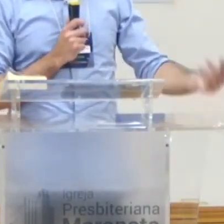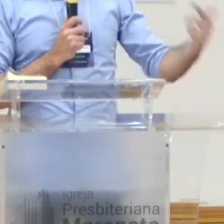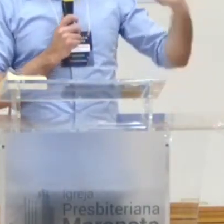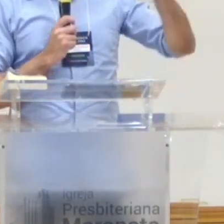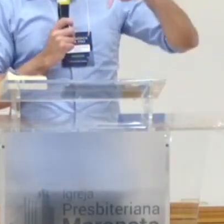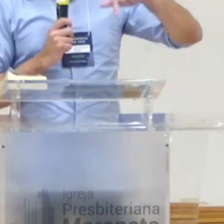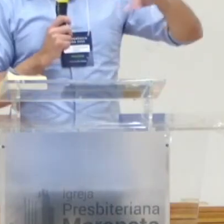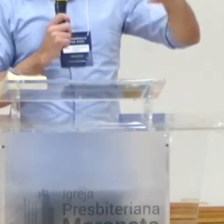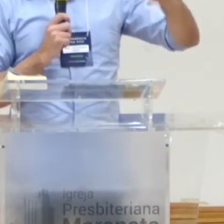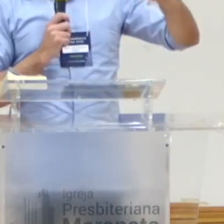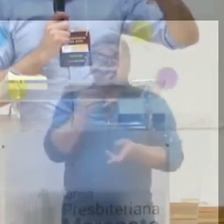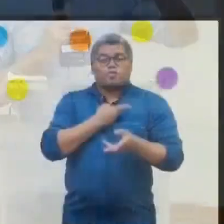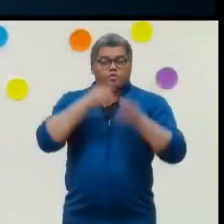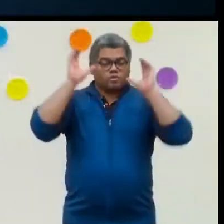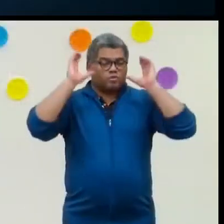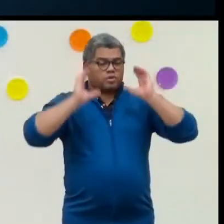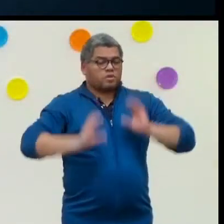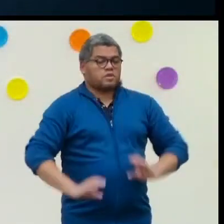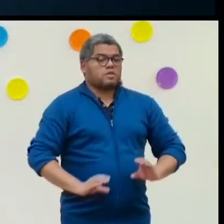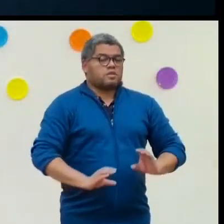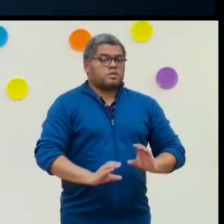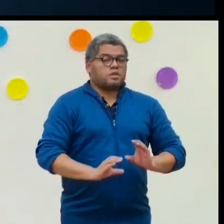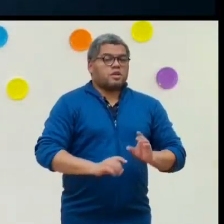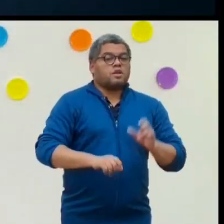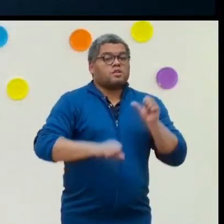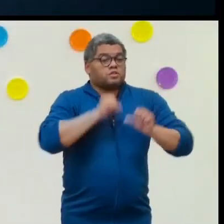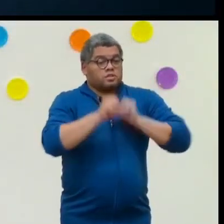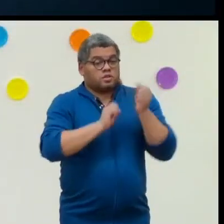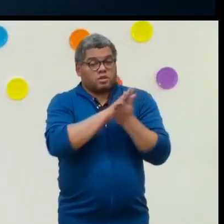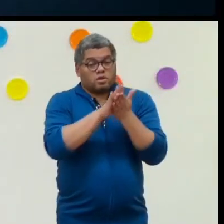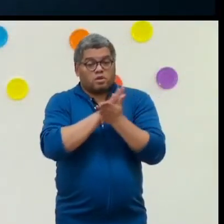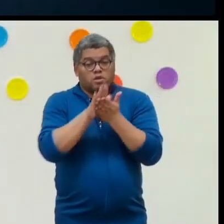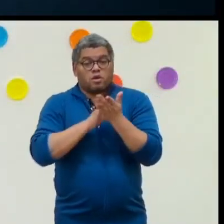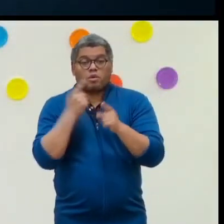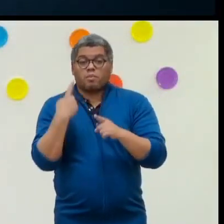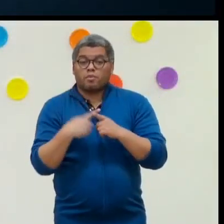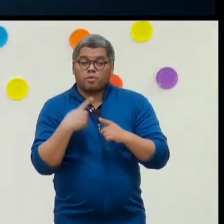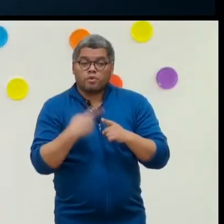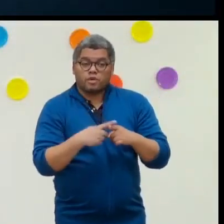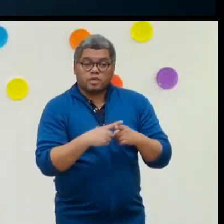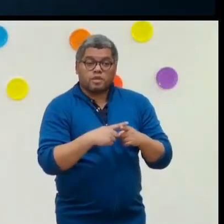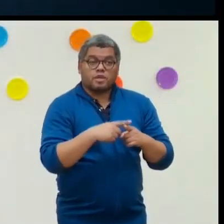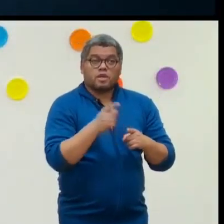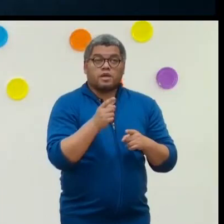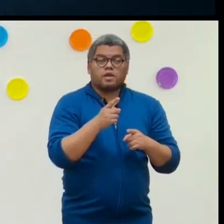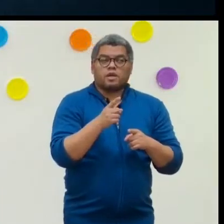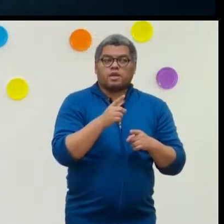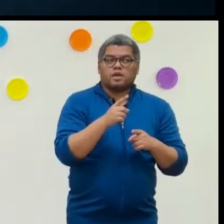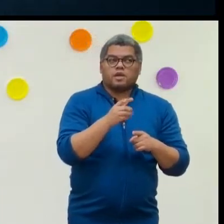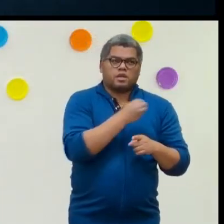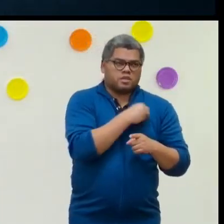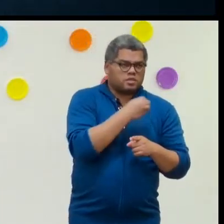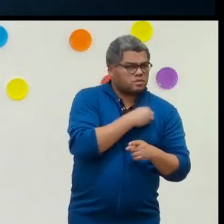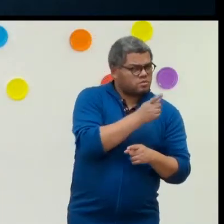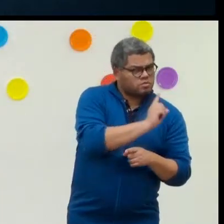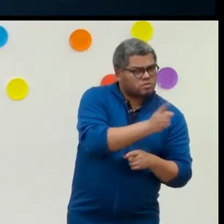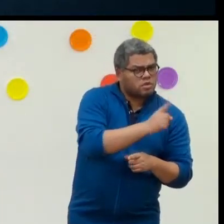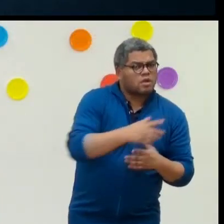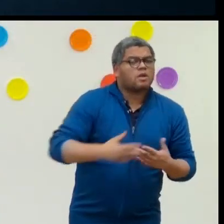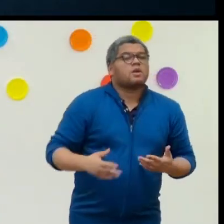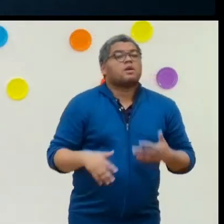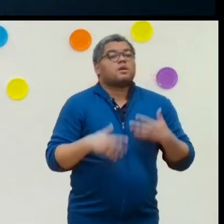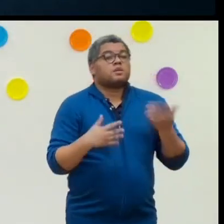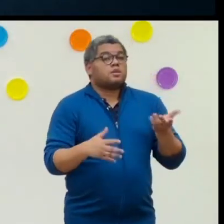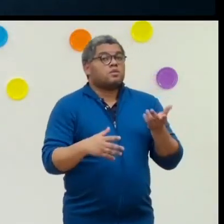A nossa reputação passa a ser destruída porque a gente não faz o erro, a gente não comete o erro. Então o